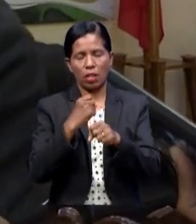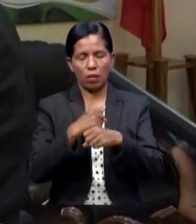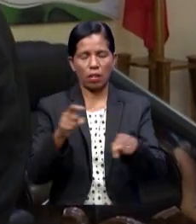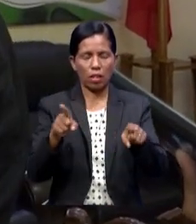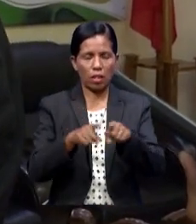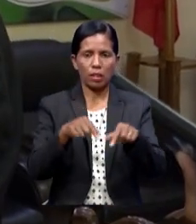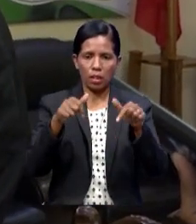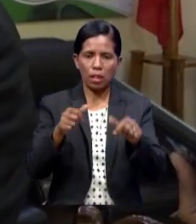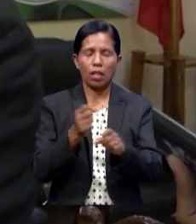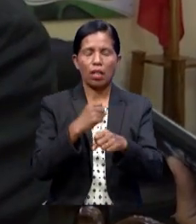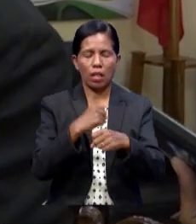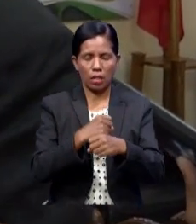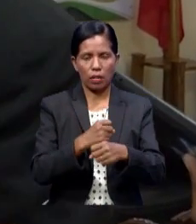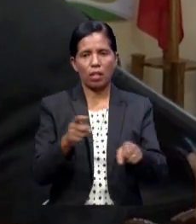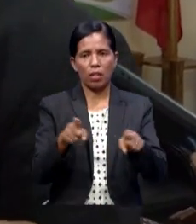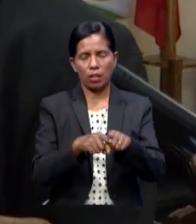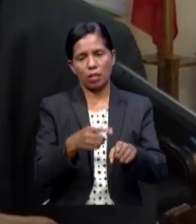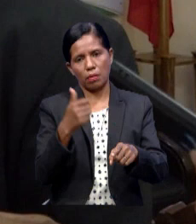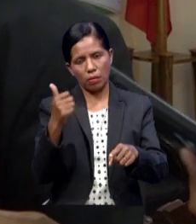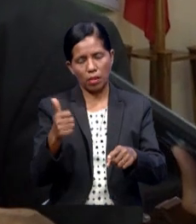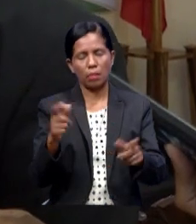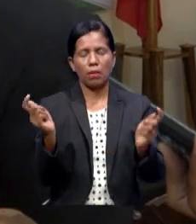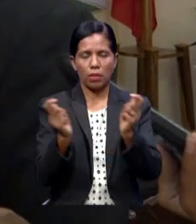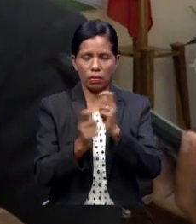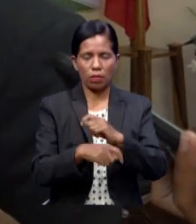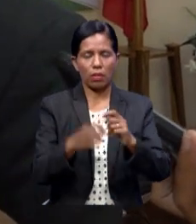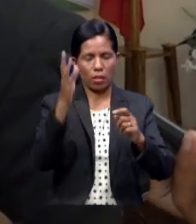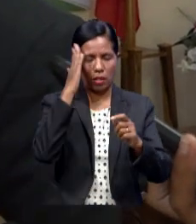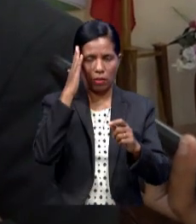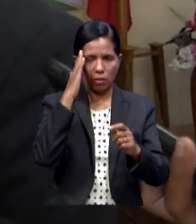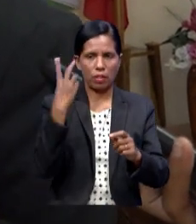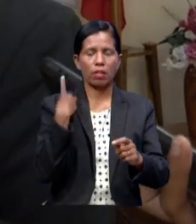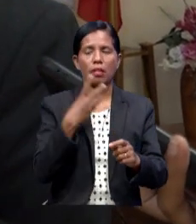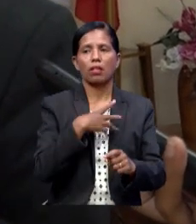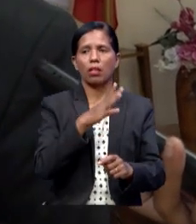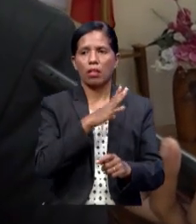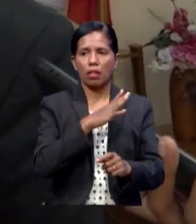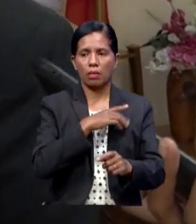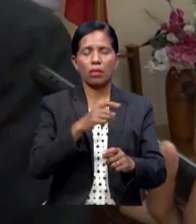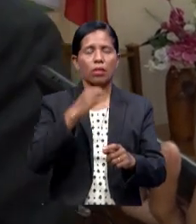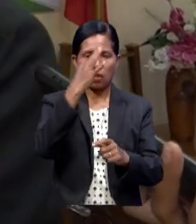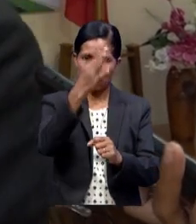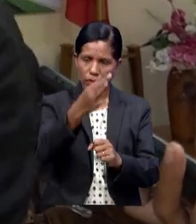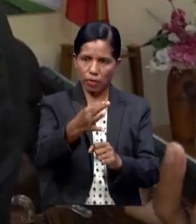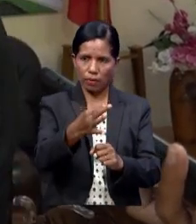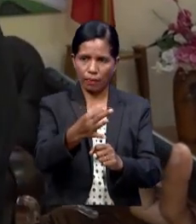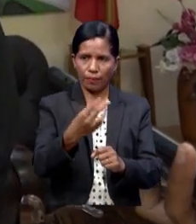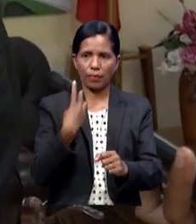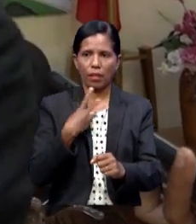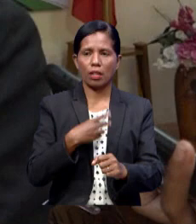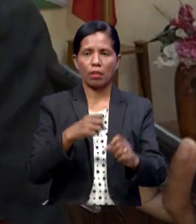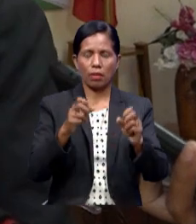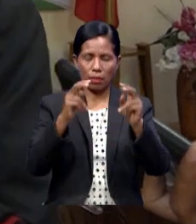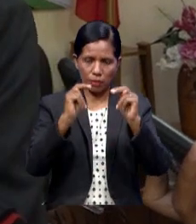Bem, troca de impressões, Macame Halo, né? E de reencadê e o futuro, e deverá ser